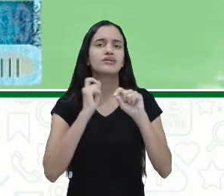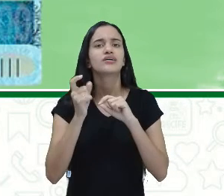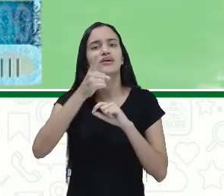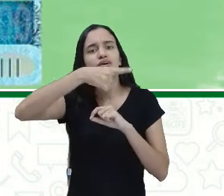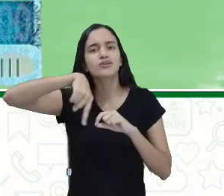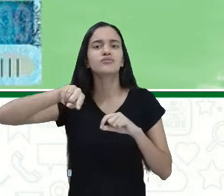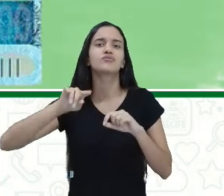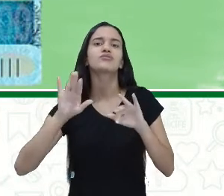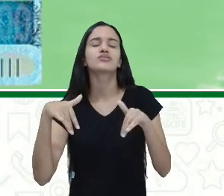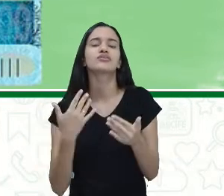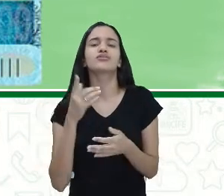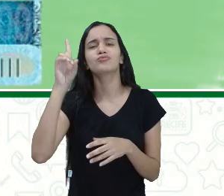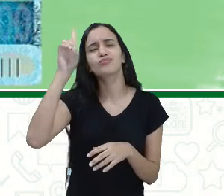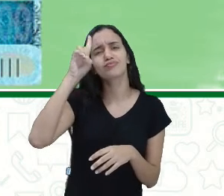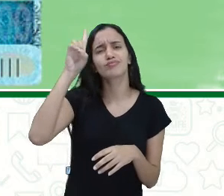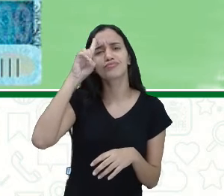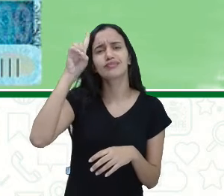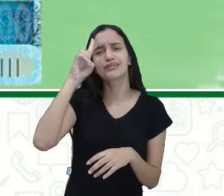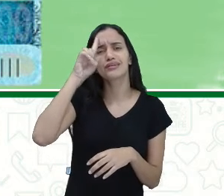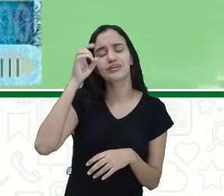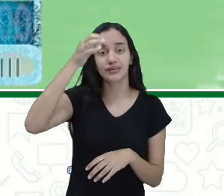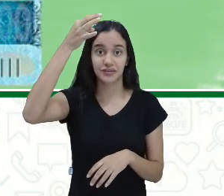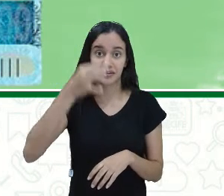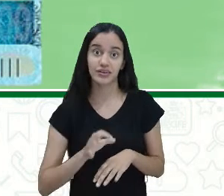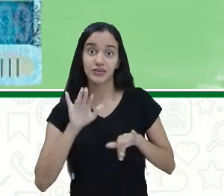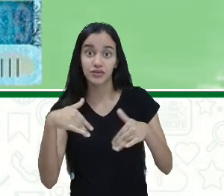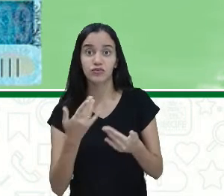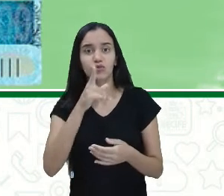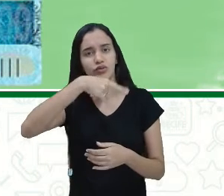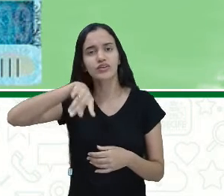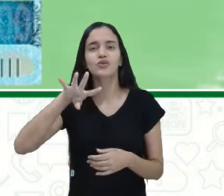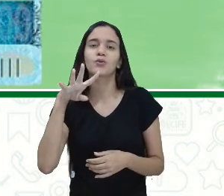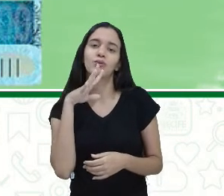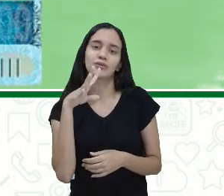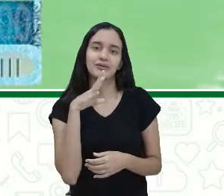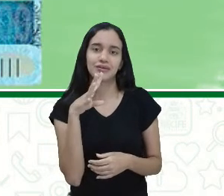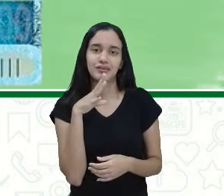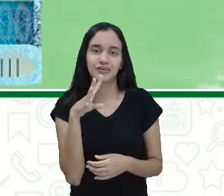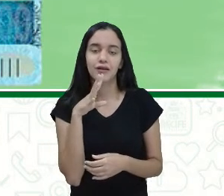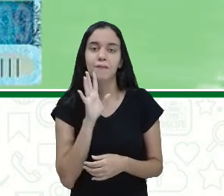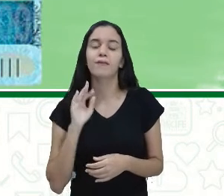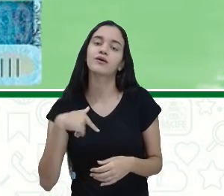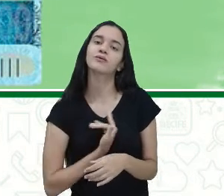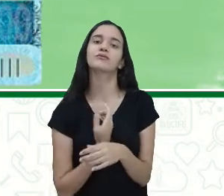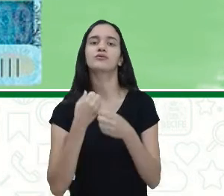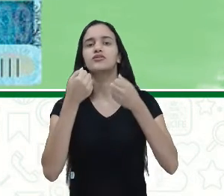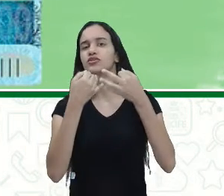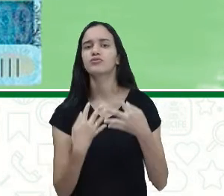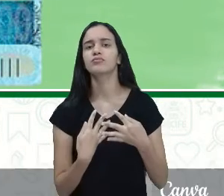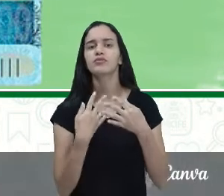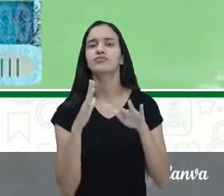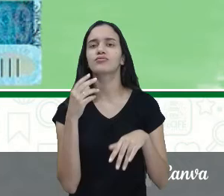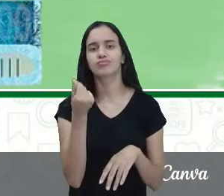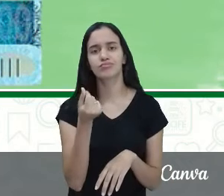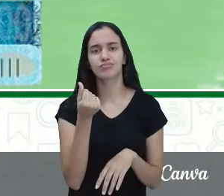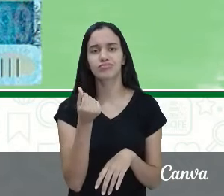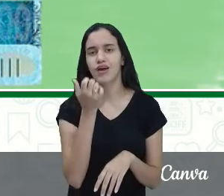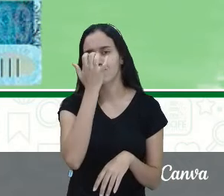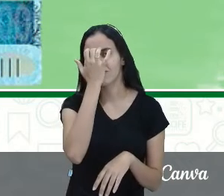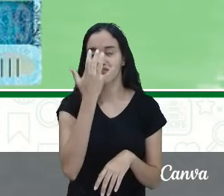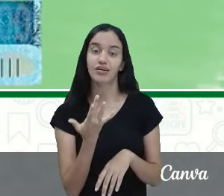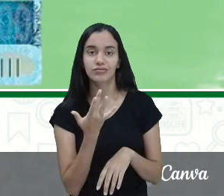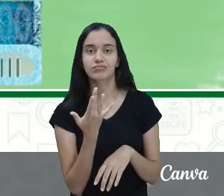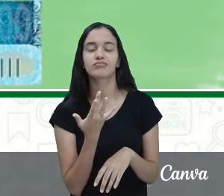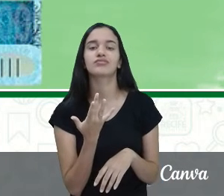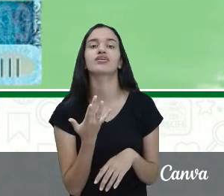vocês lidam no dia a dia. Não é isso? Então, vocês conhecem bem. Quando a gente fala em dinheiro, a coisa fica bem mais